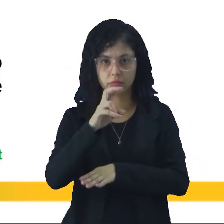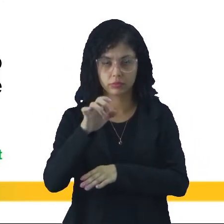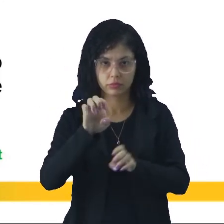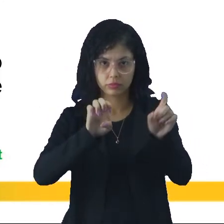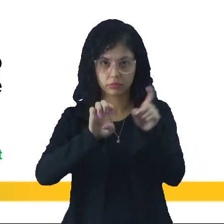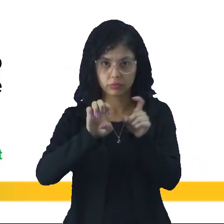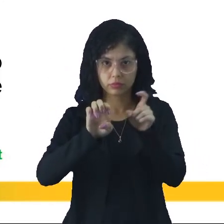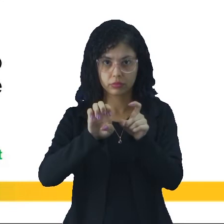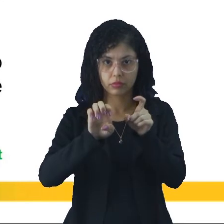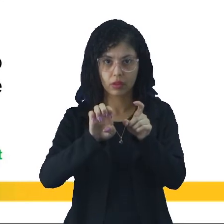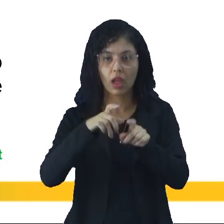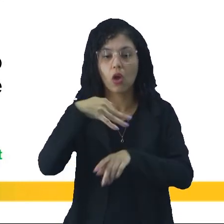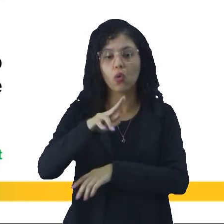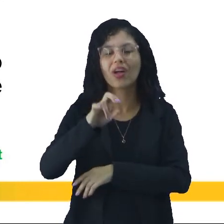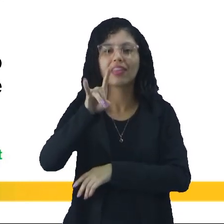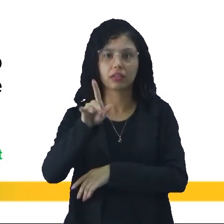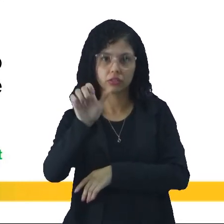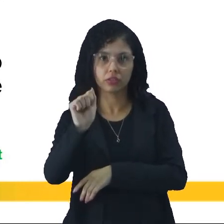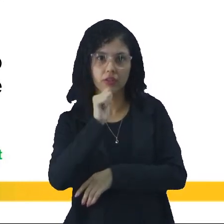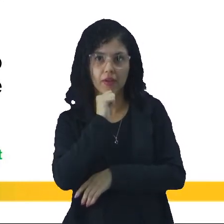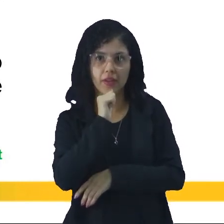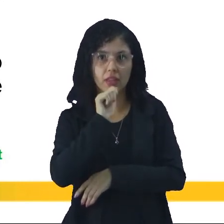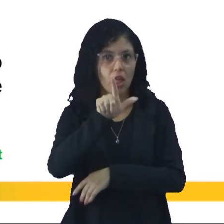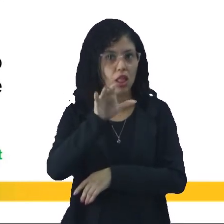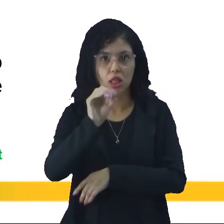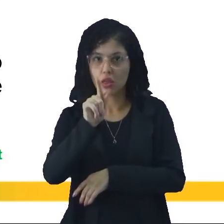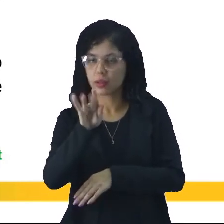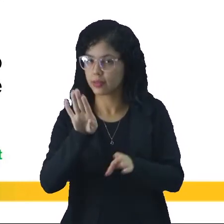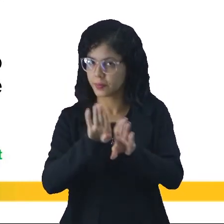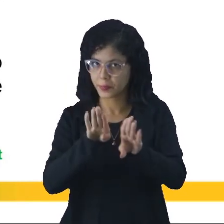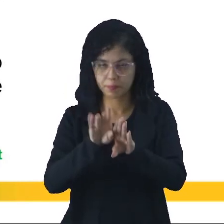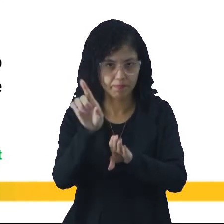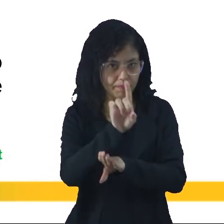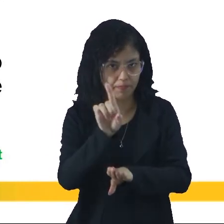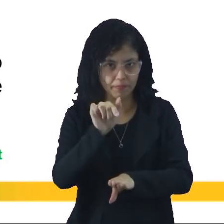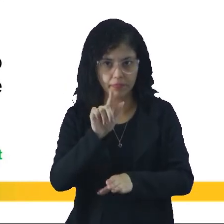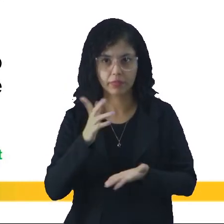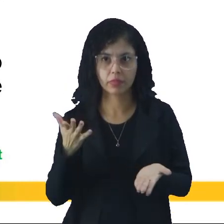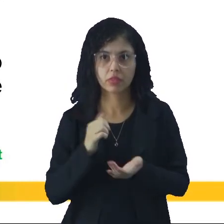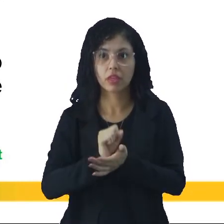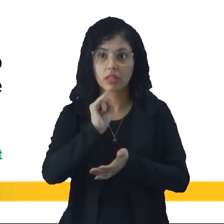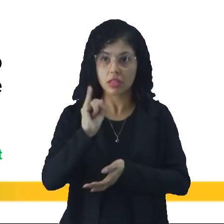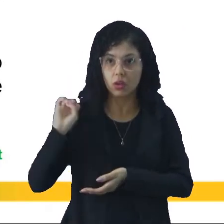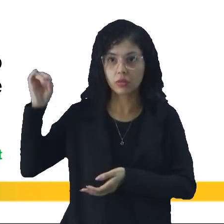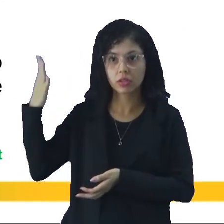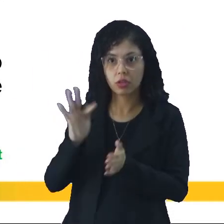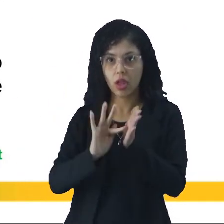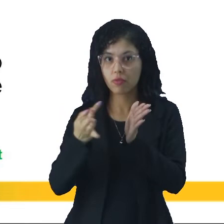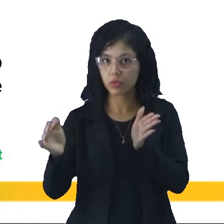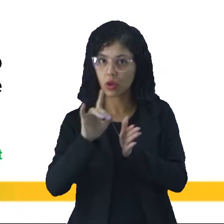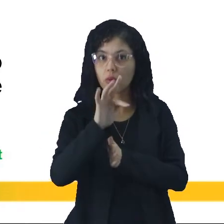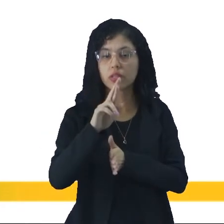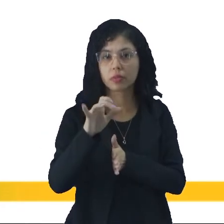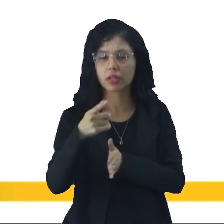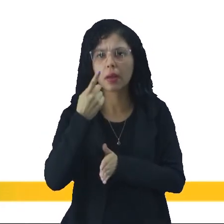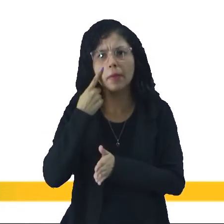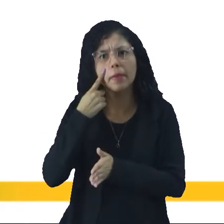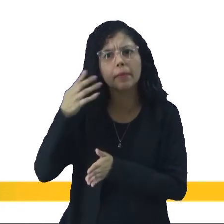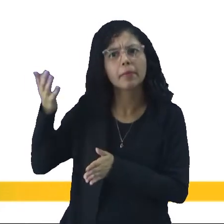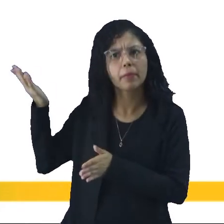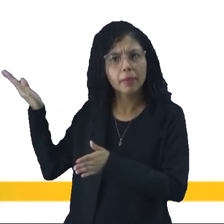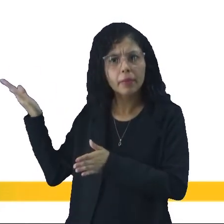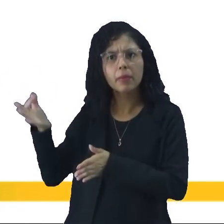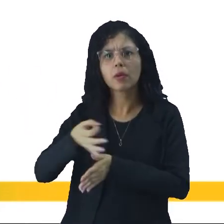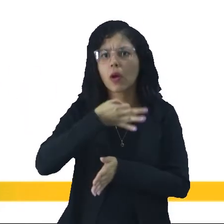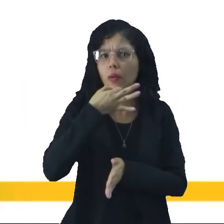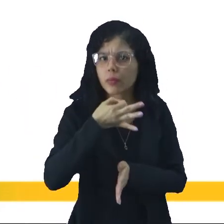aqui é uma função quadrática. Log também não é. Então, nesse caso, se isso aqui é uma função exponencial, observa bem aqui